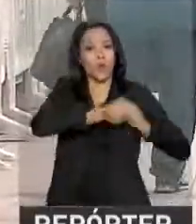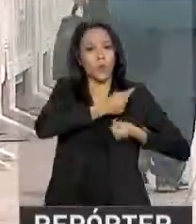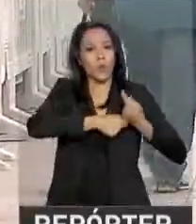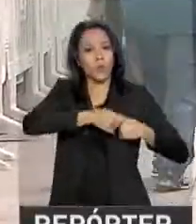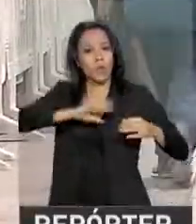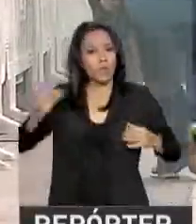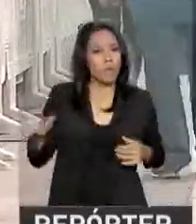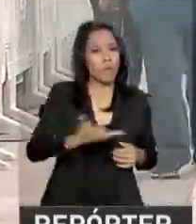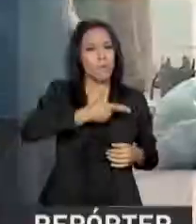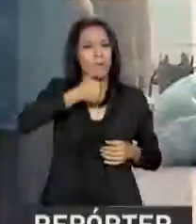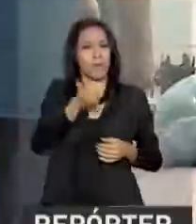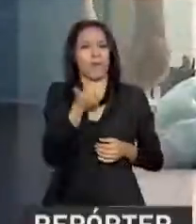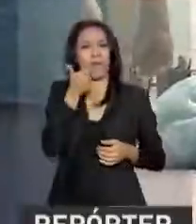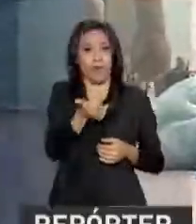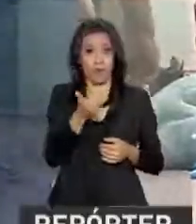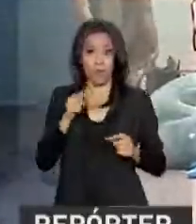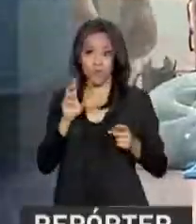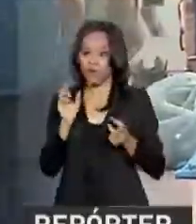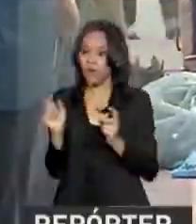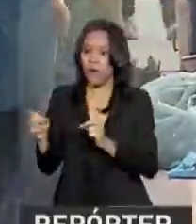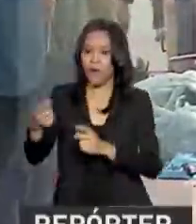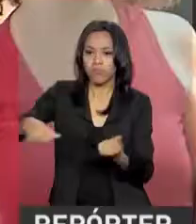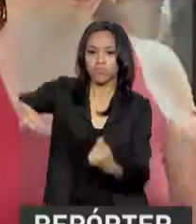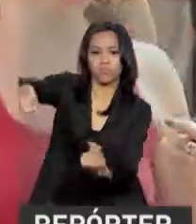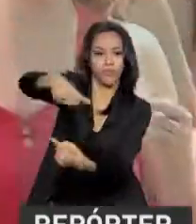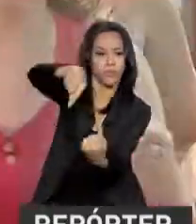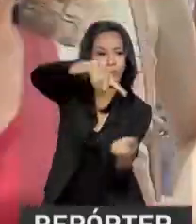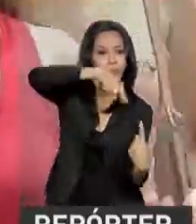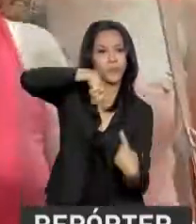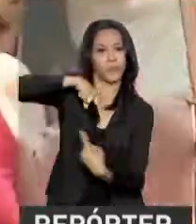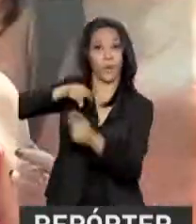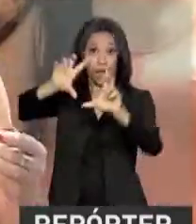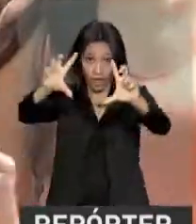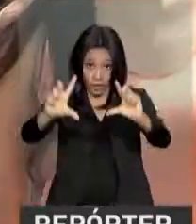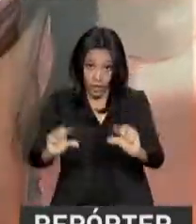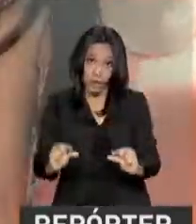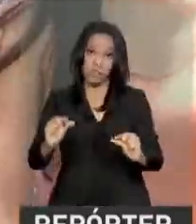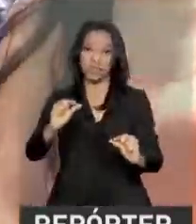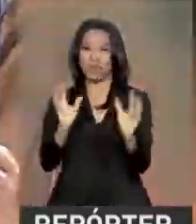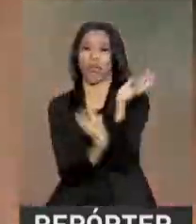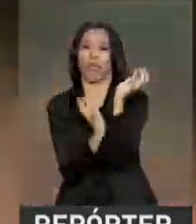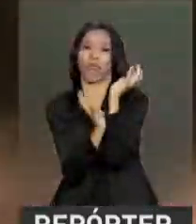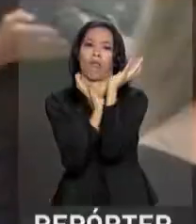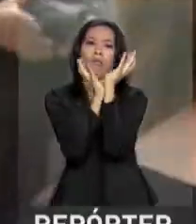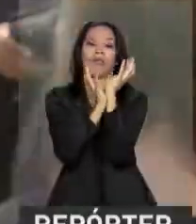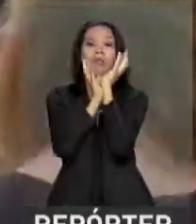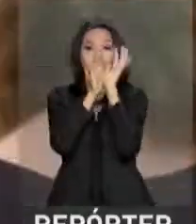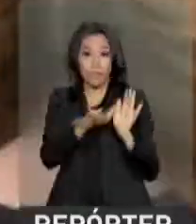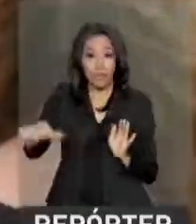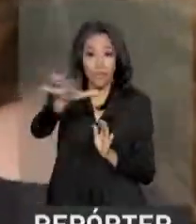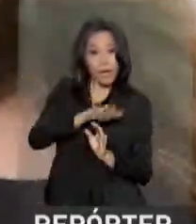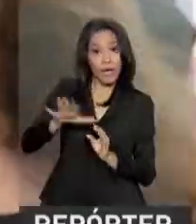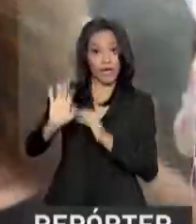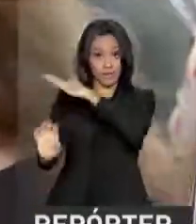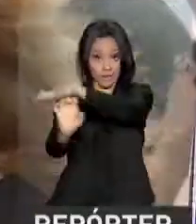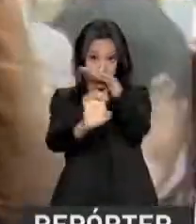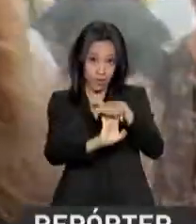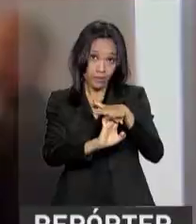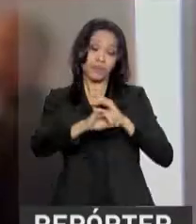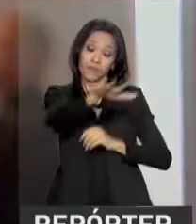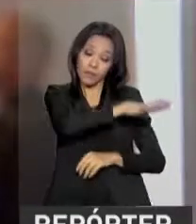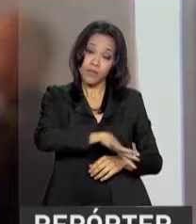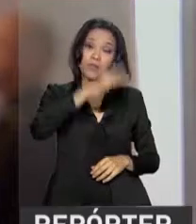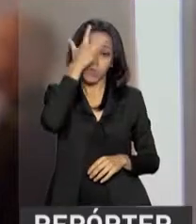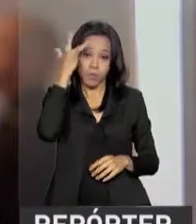da economia e o ambiente de negócios do país, além de reduzir a burocracia para o setor privado e para o cidadão.